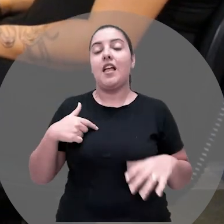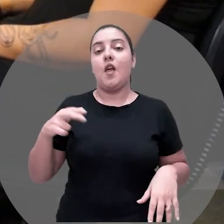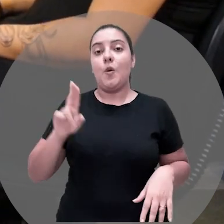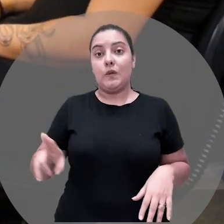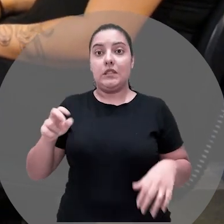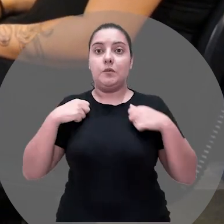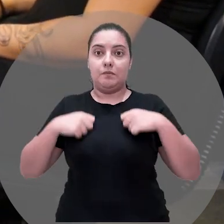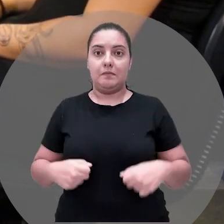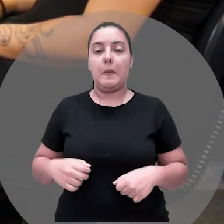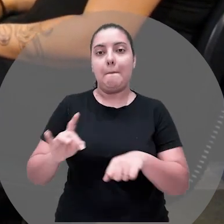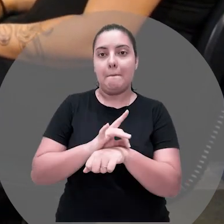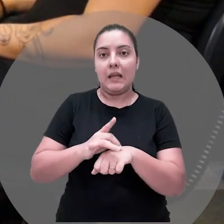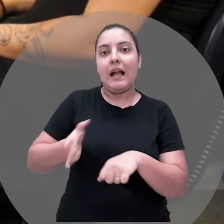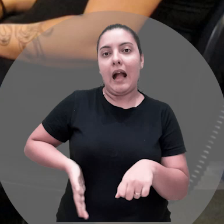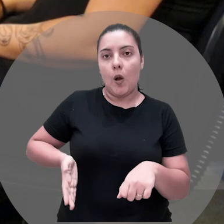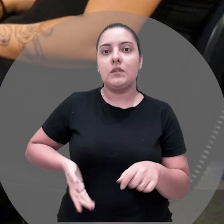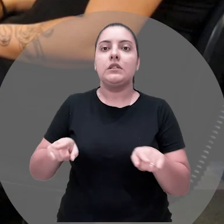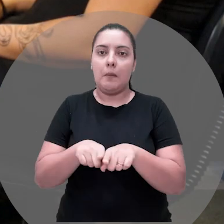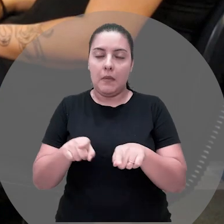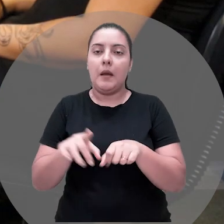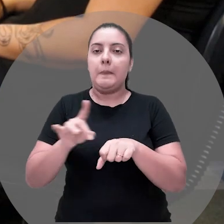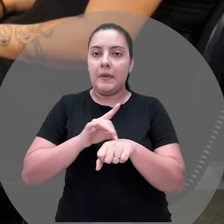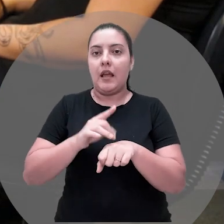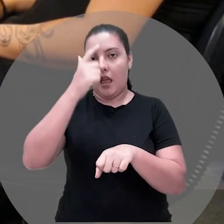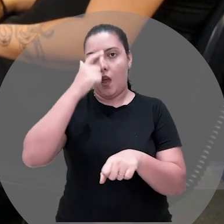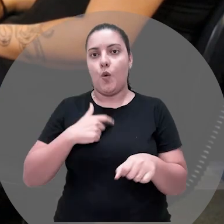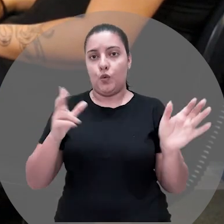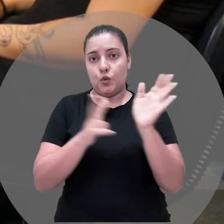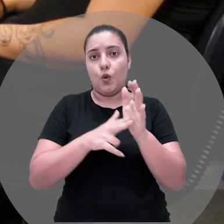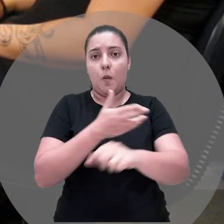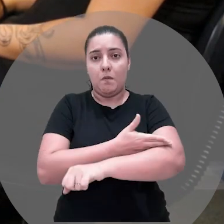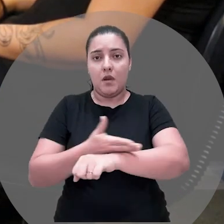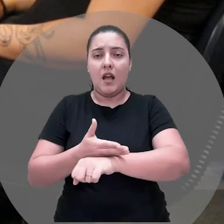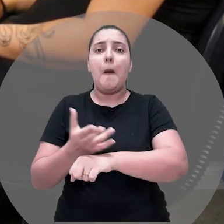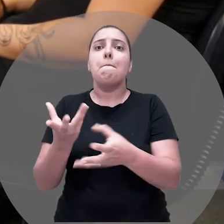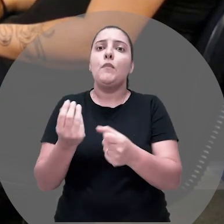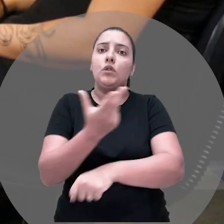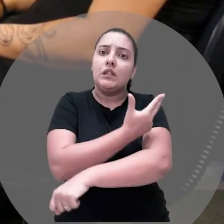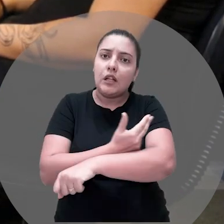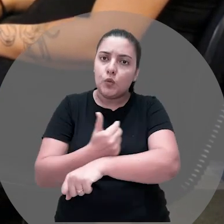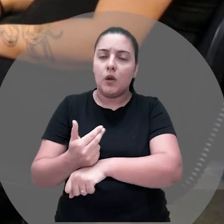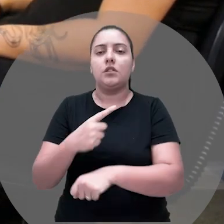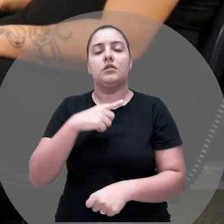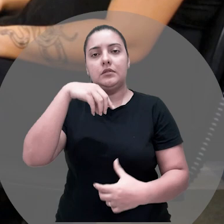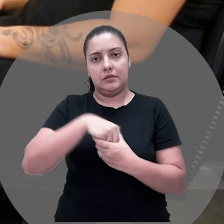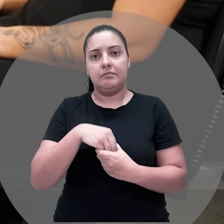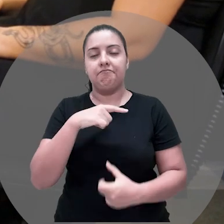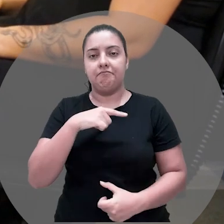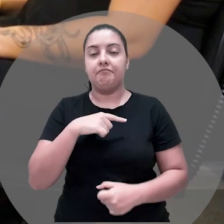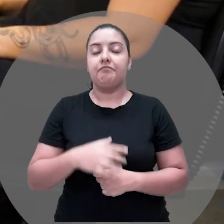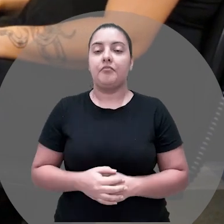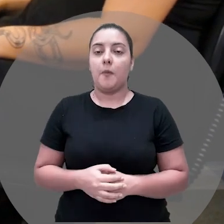Estou vestindo uma blusa preta e uma calça preta né e sou branca e tenho várias tatuagens